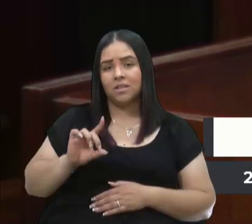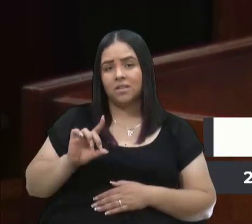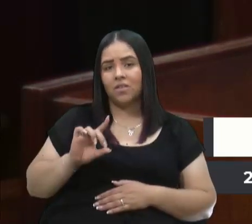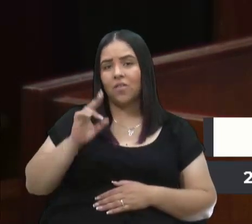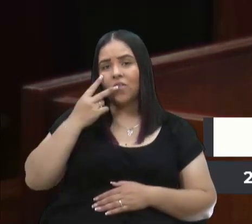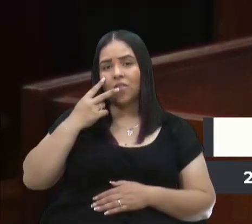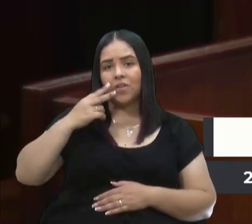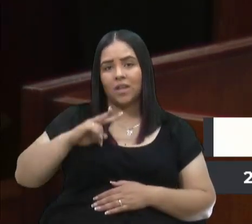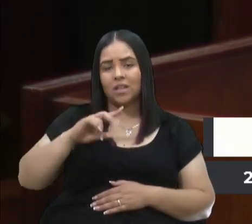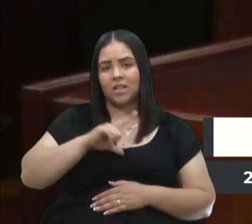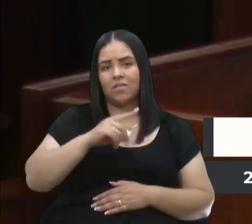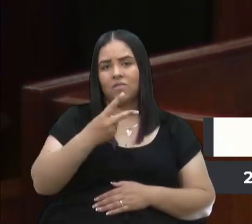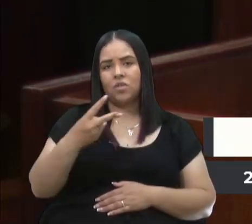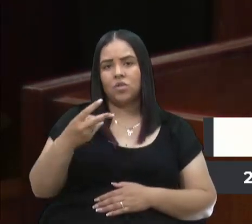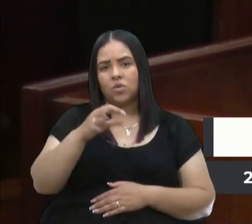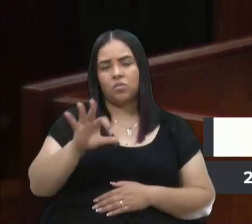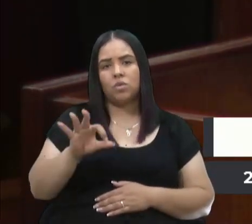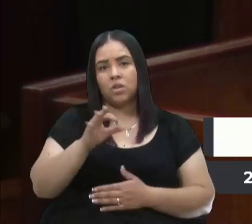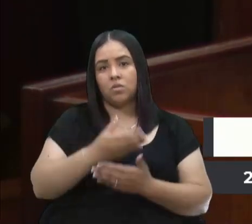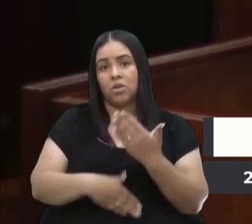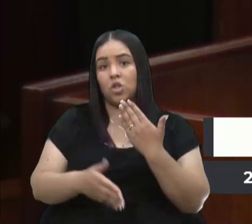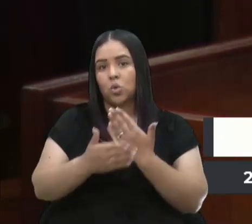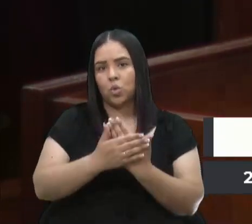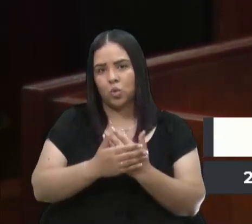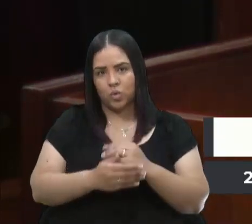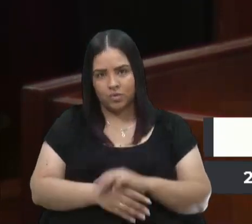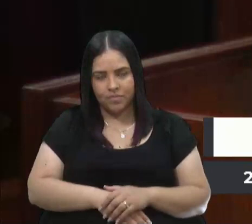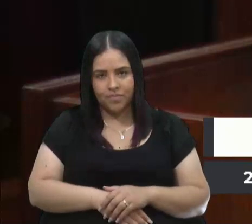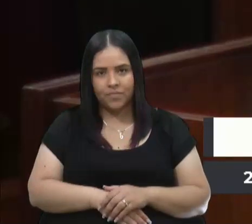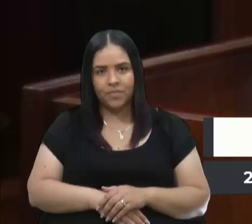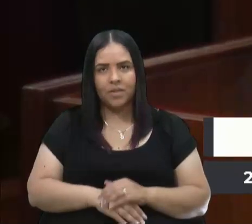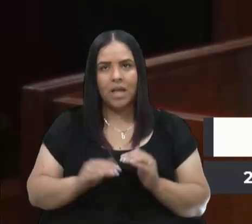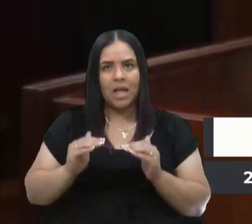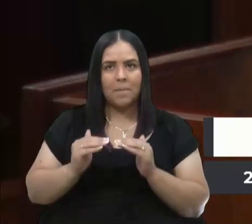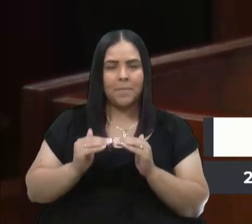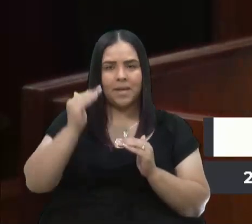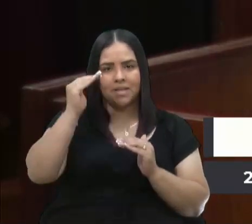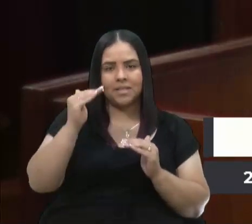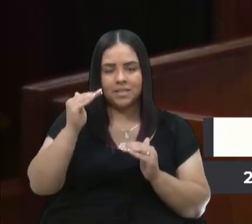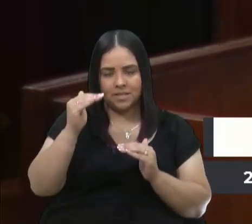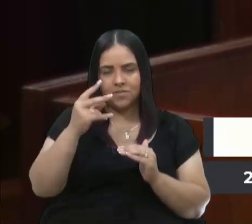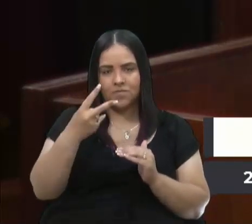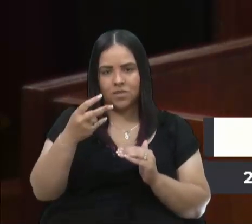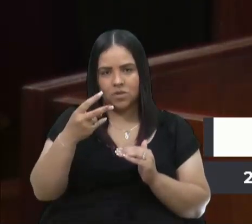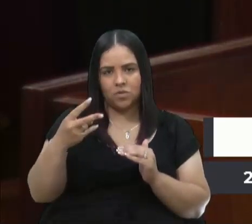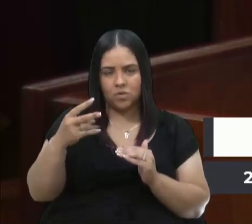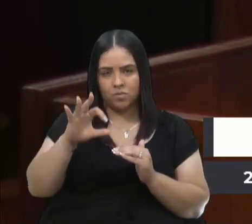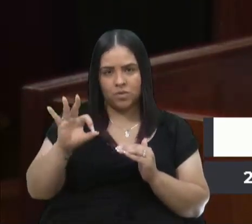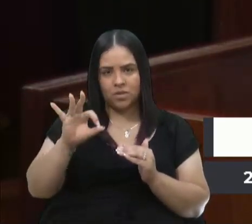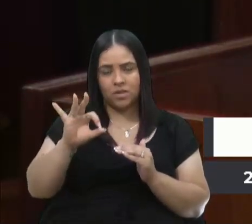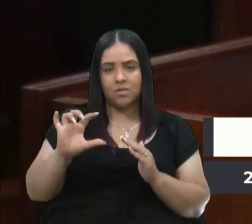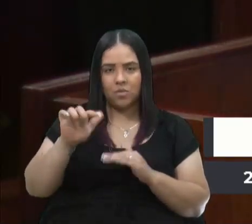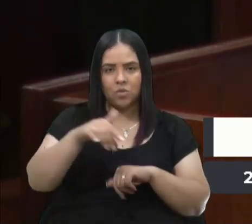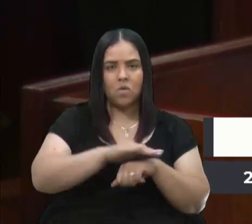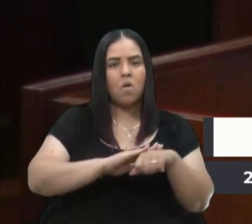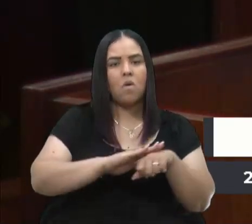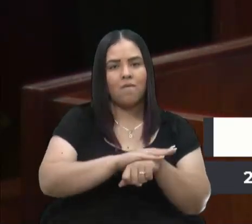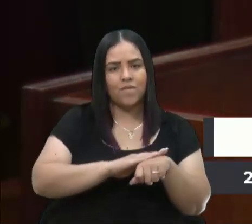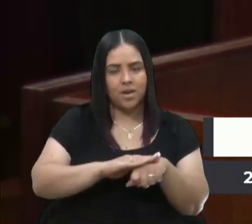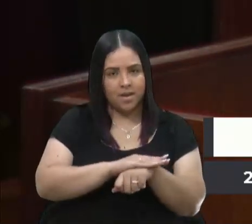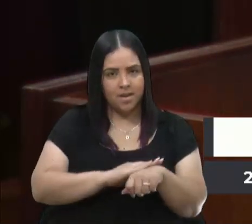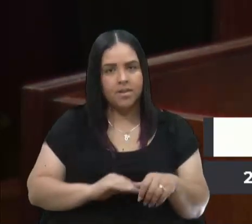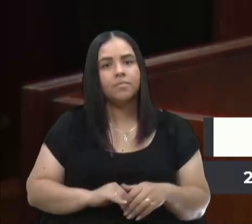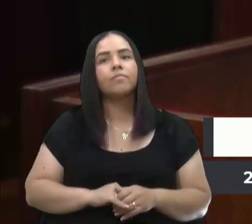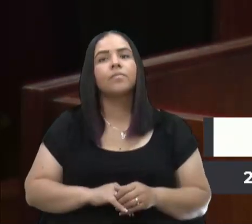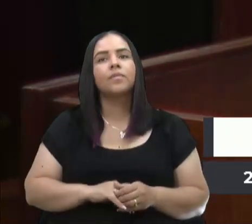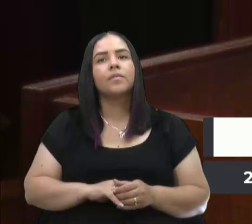de alíquota de 22% para todos, acima do teto do INSS. Depois de conversas, depois